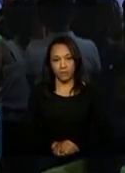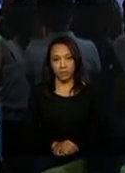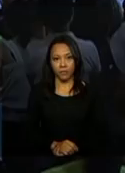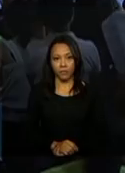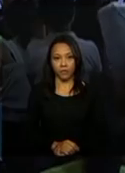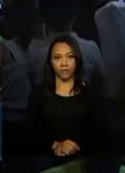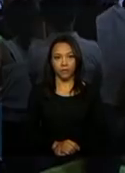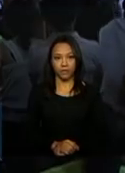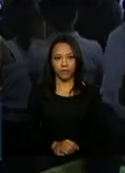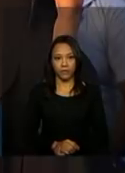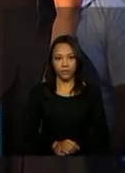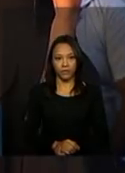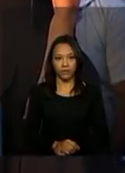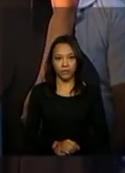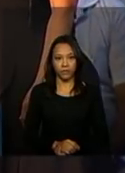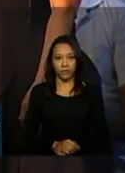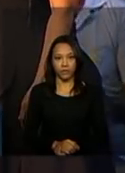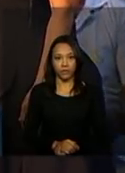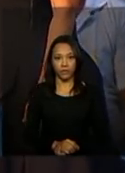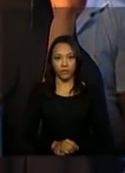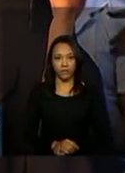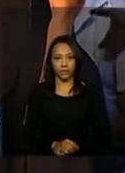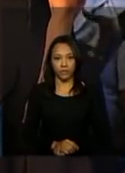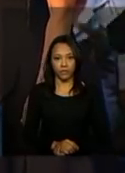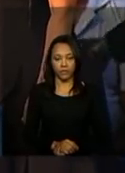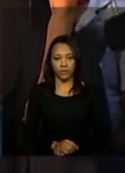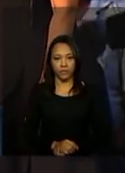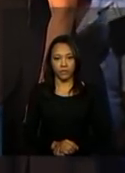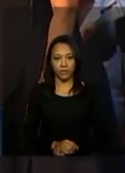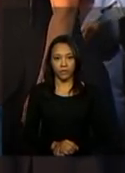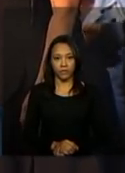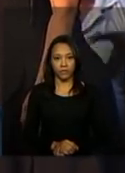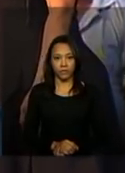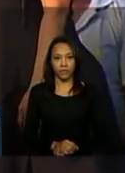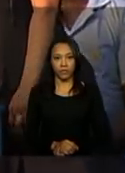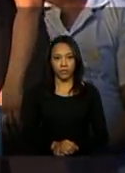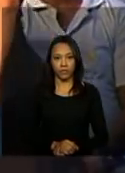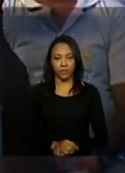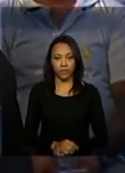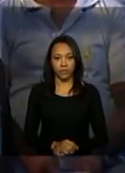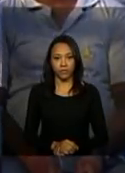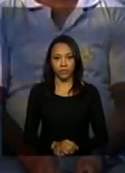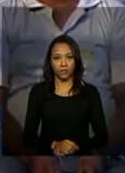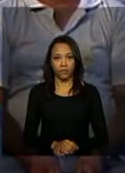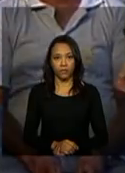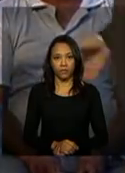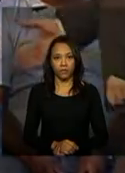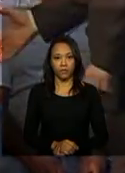É o doido.